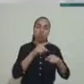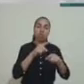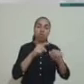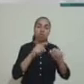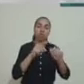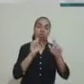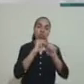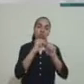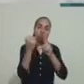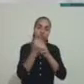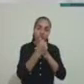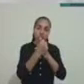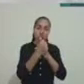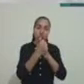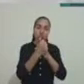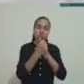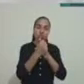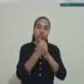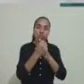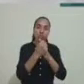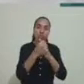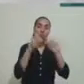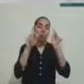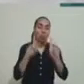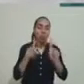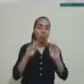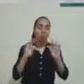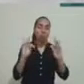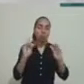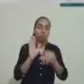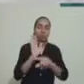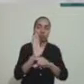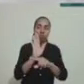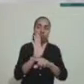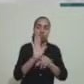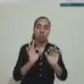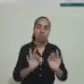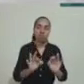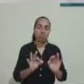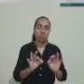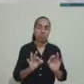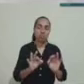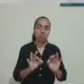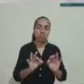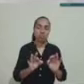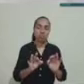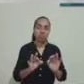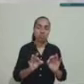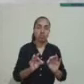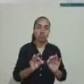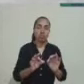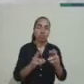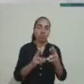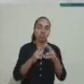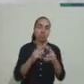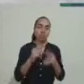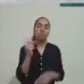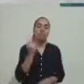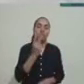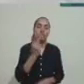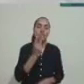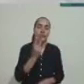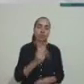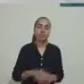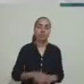com a participação do Poder Público. Então, esse é o segundo requerimento da noite. Na